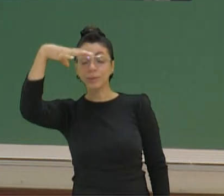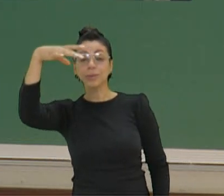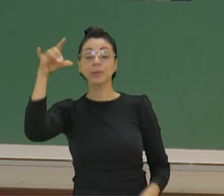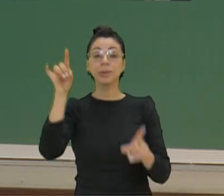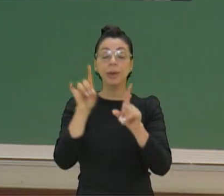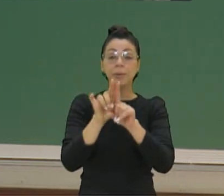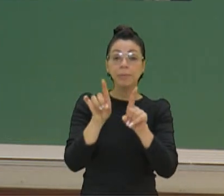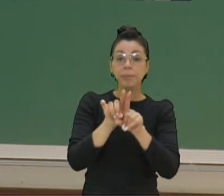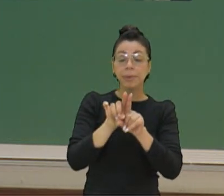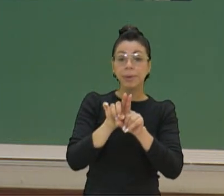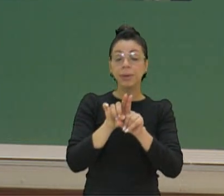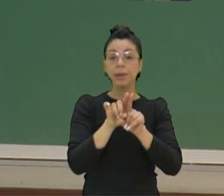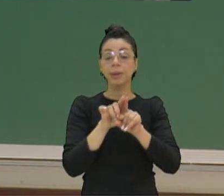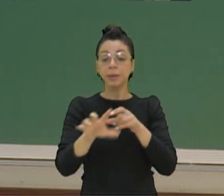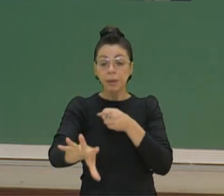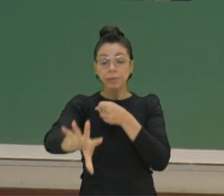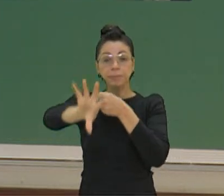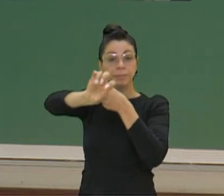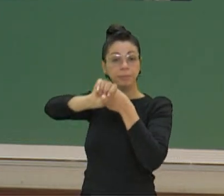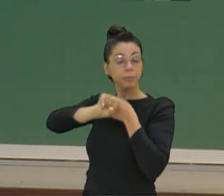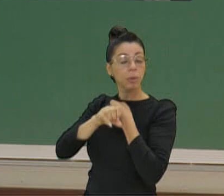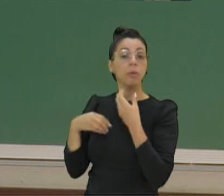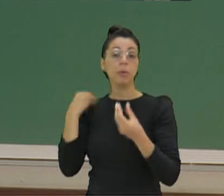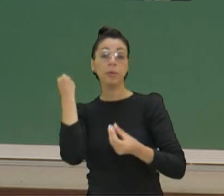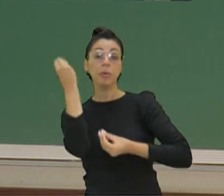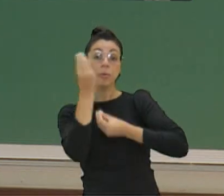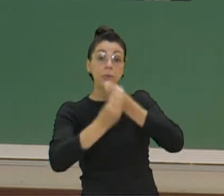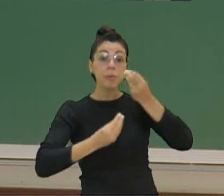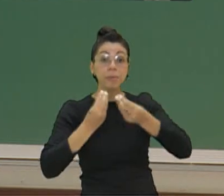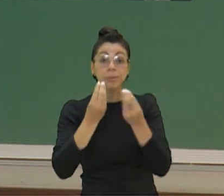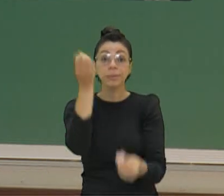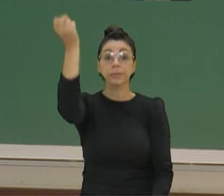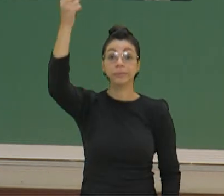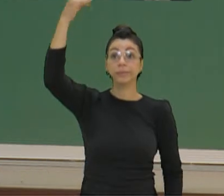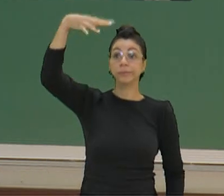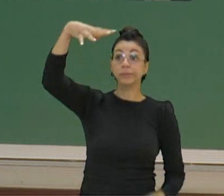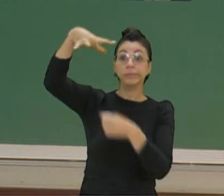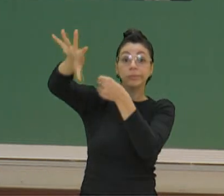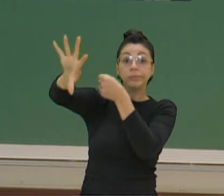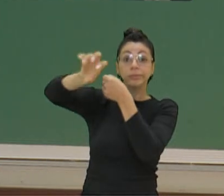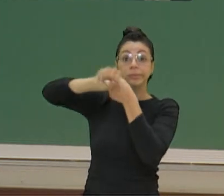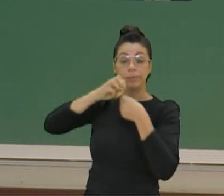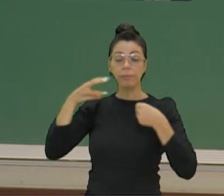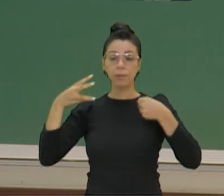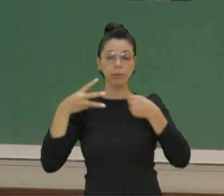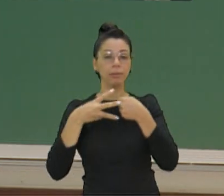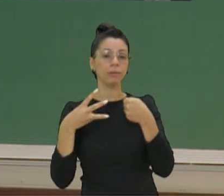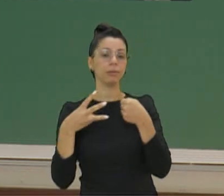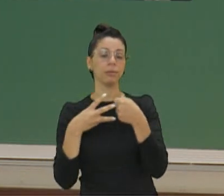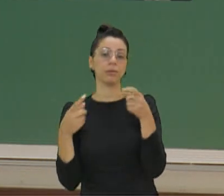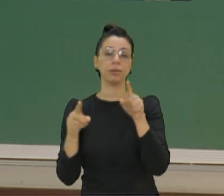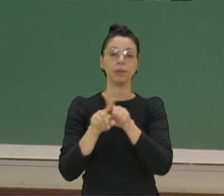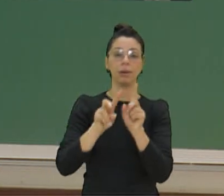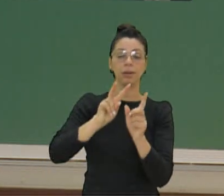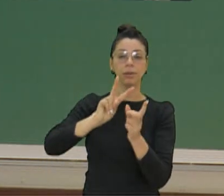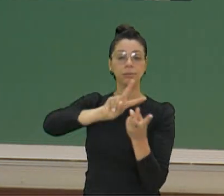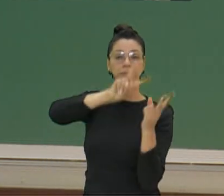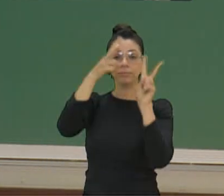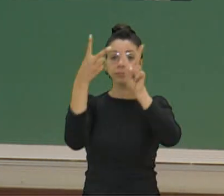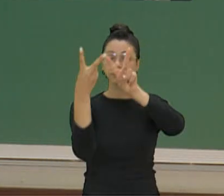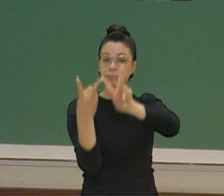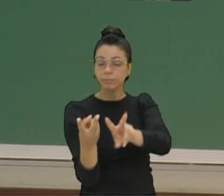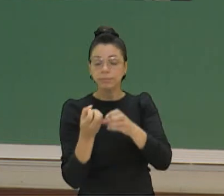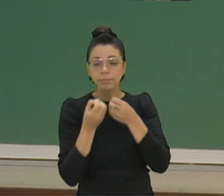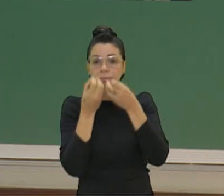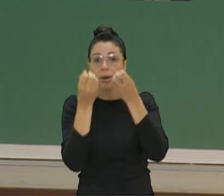dos fotorreceptores, como essa luz é captada por essas células, que é convertida em impulso